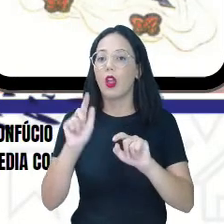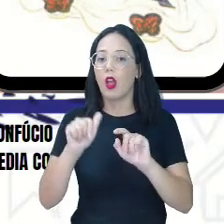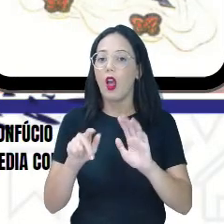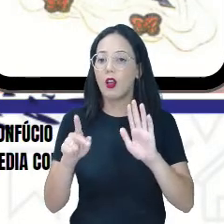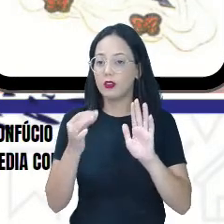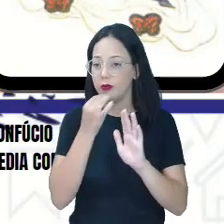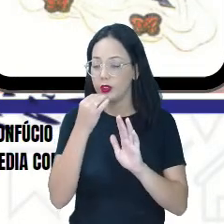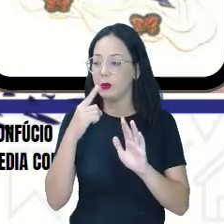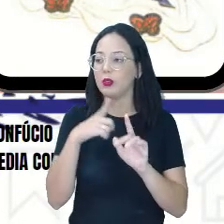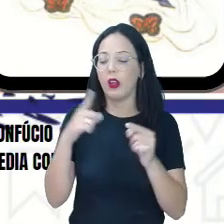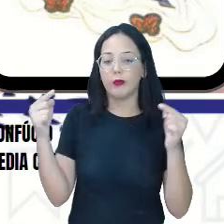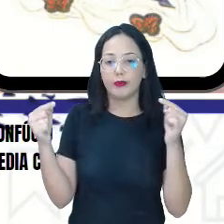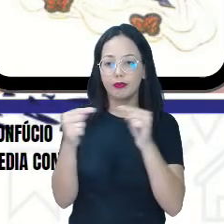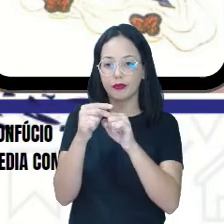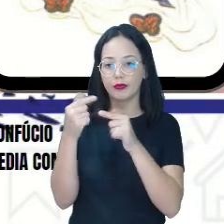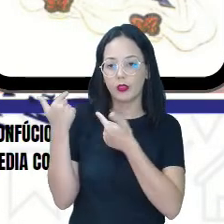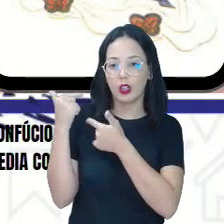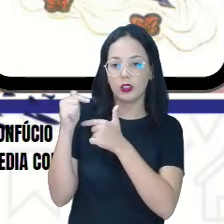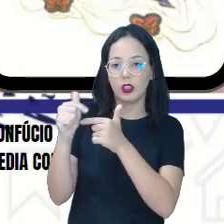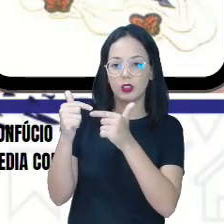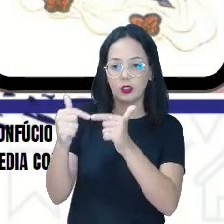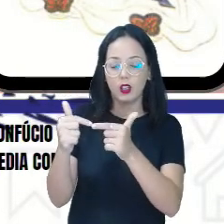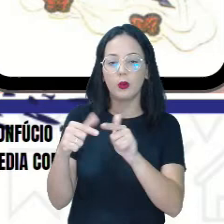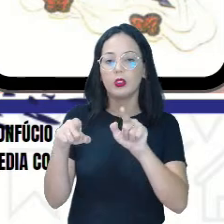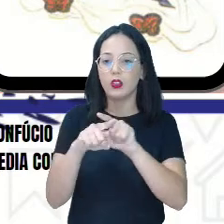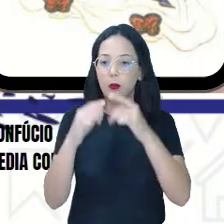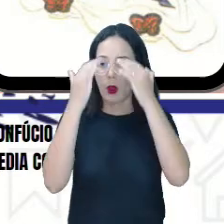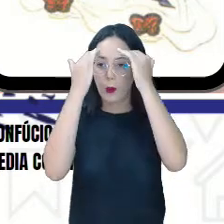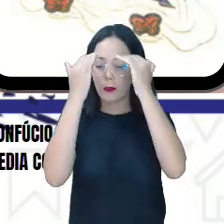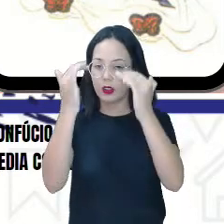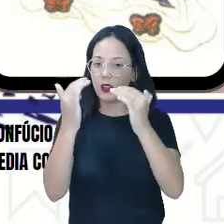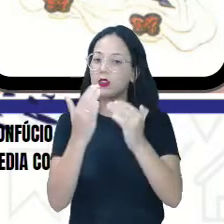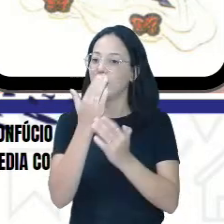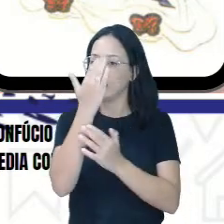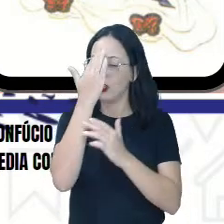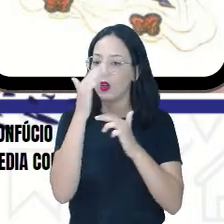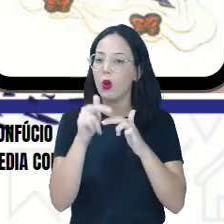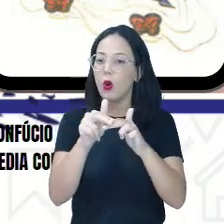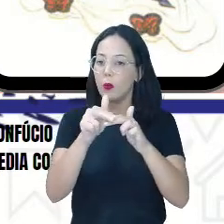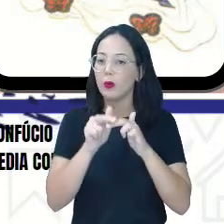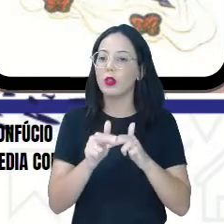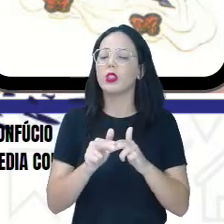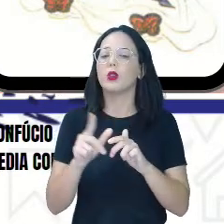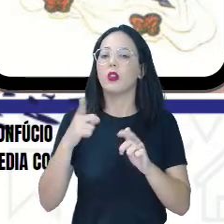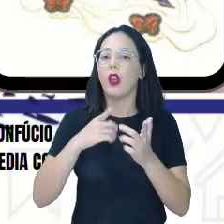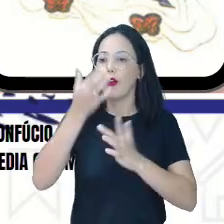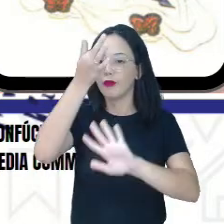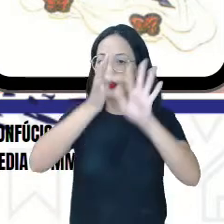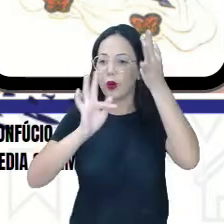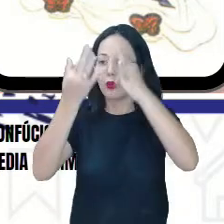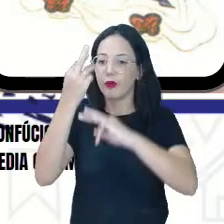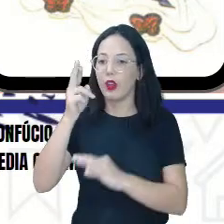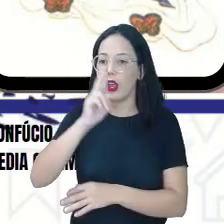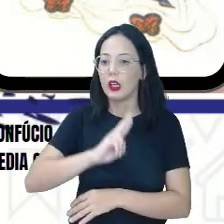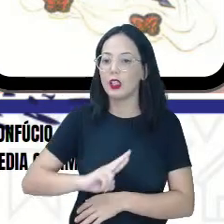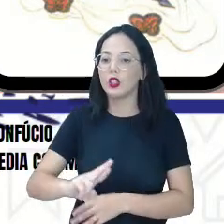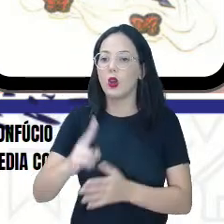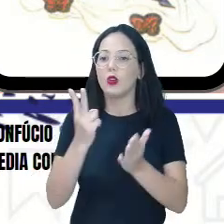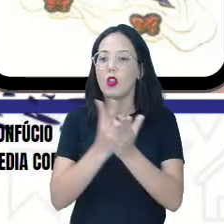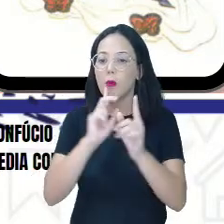implicar em um apego à tradição e à obediência. Então, nesse sentido, né, a filosofia e a religião